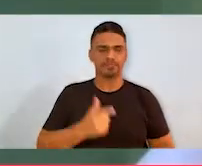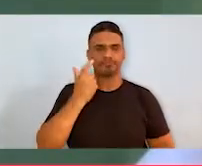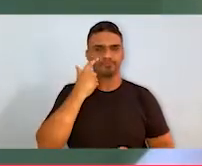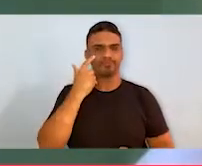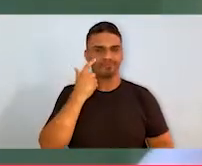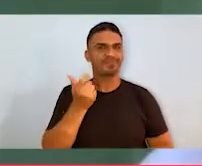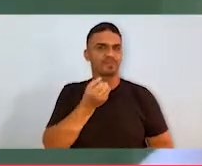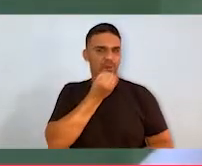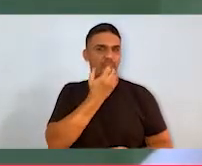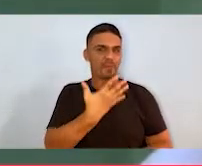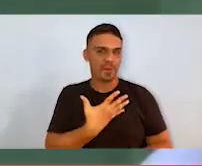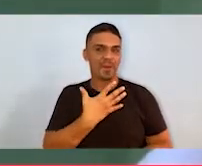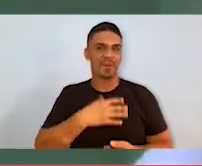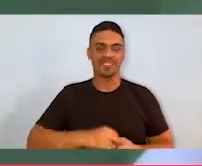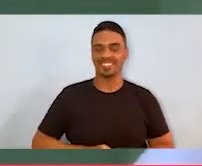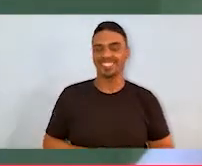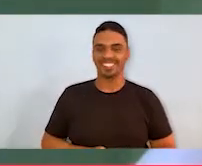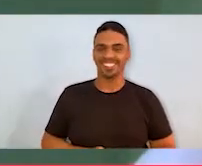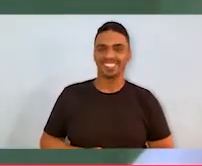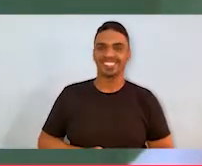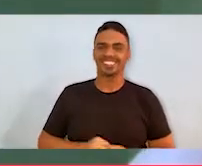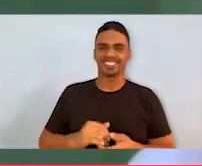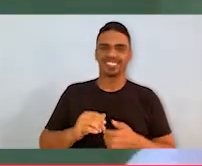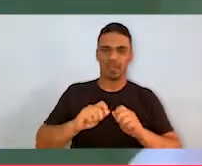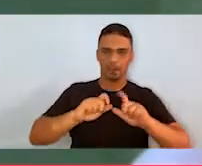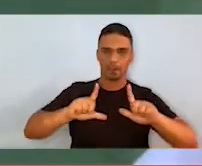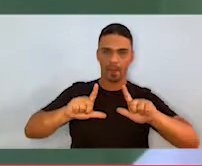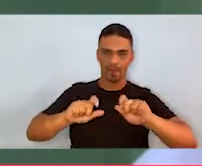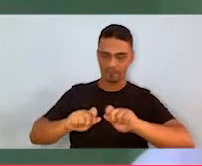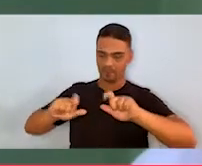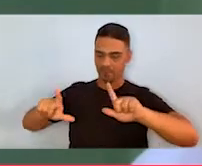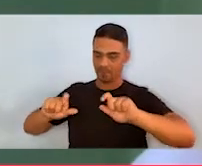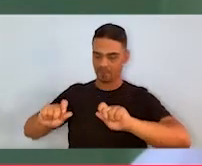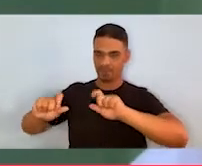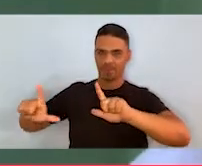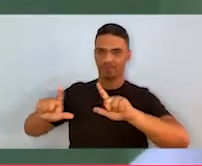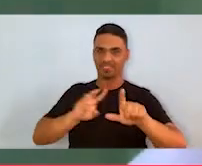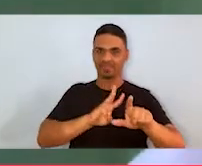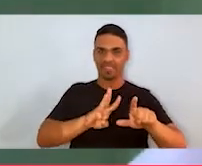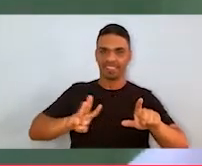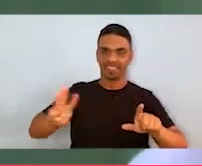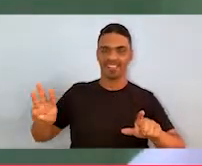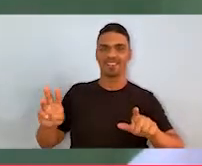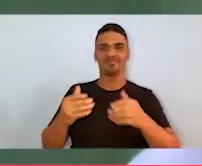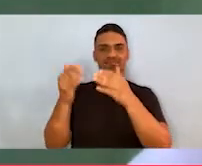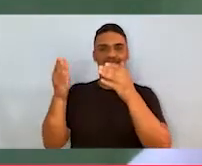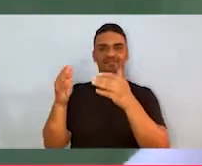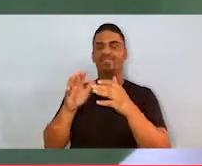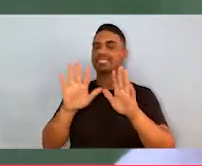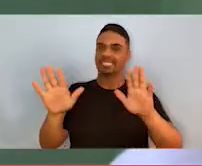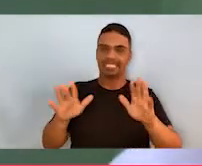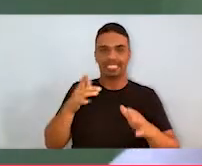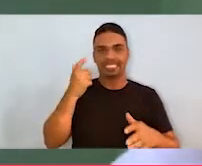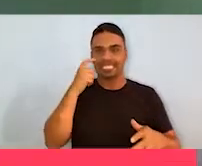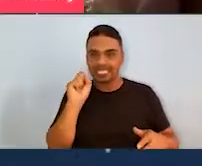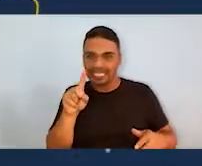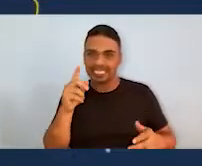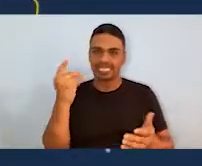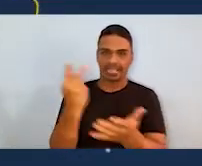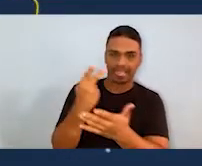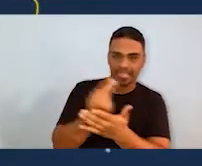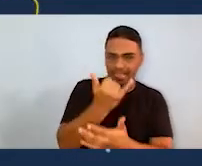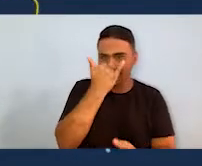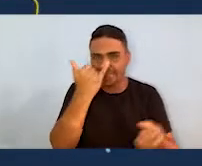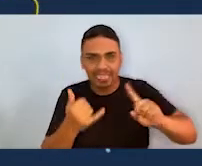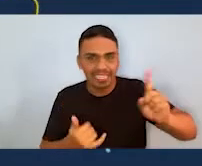Isso, compartilhar. Muito bom. Tem um monte de aba aberta, mas é assim que a coisa vai. Opa, cliquei no botão